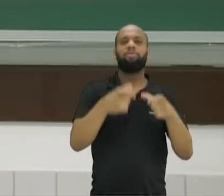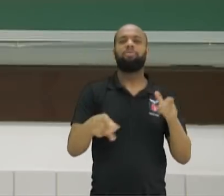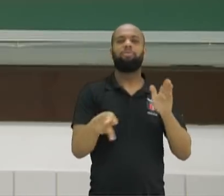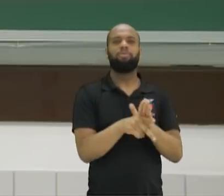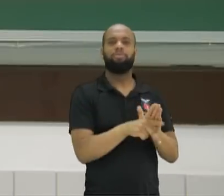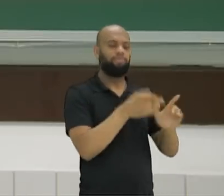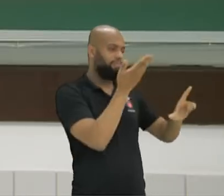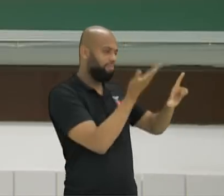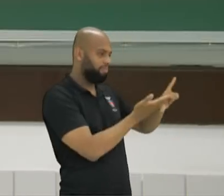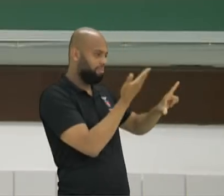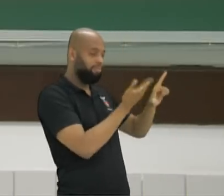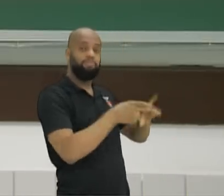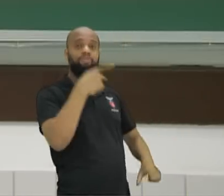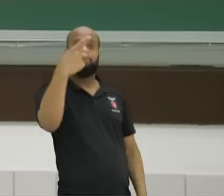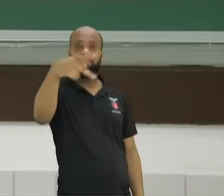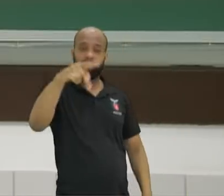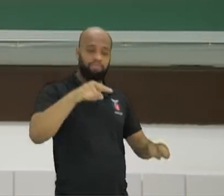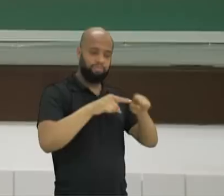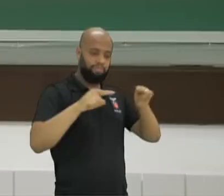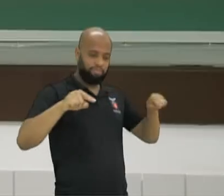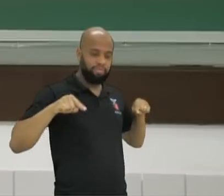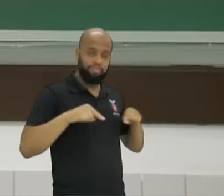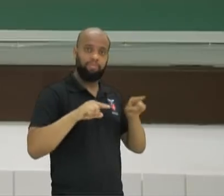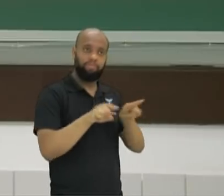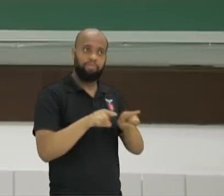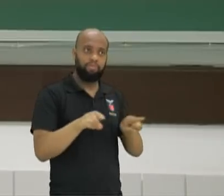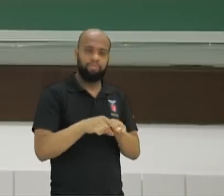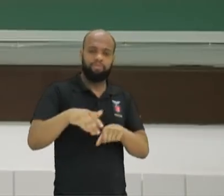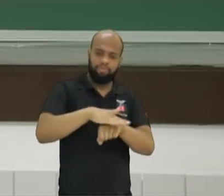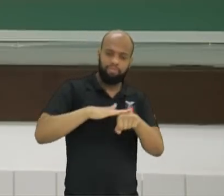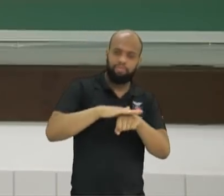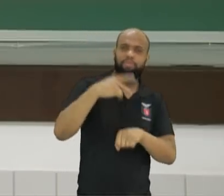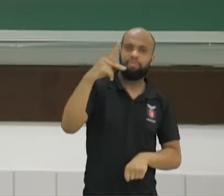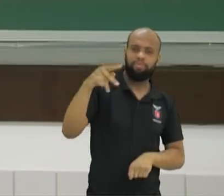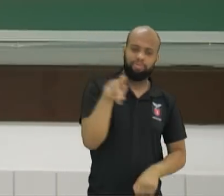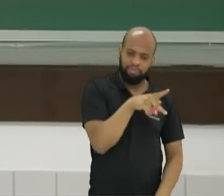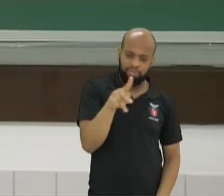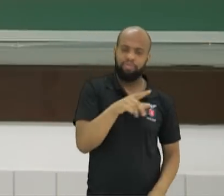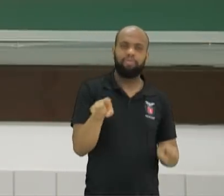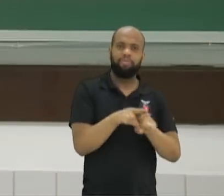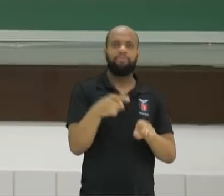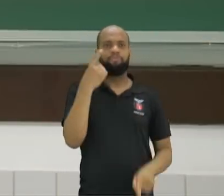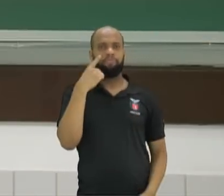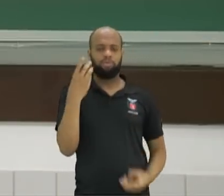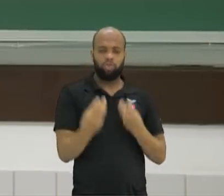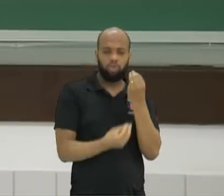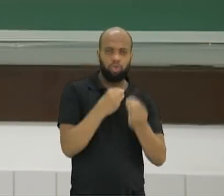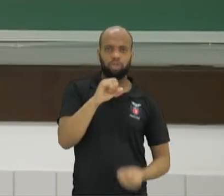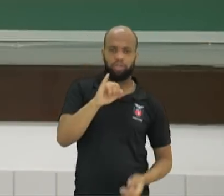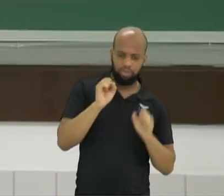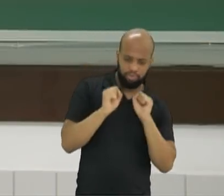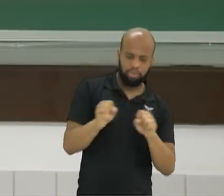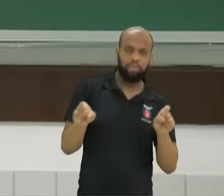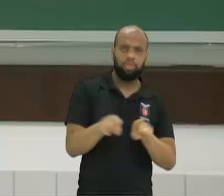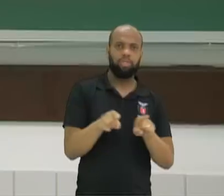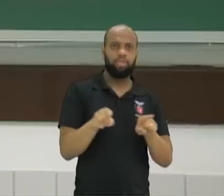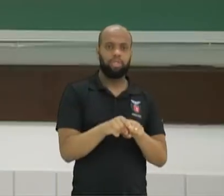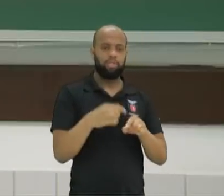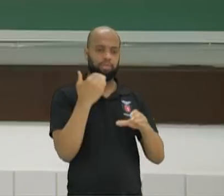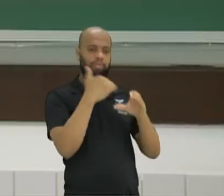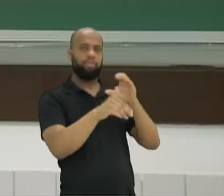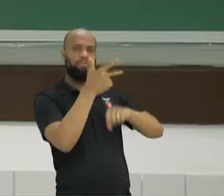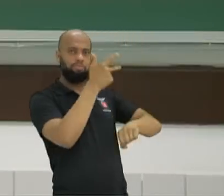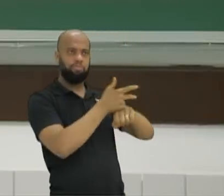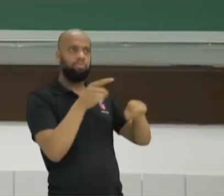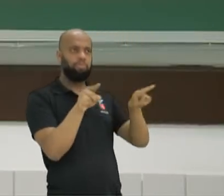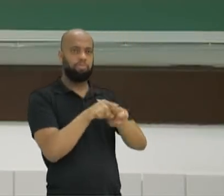no mural da sua sala de aula, converse com o seu professor, veja com ele, talvez você possa até mandar um videozinho